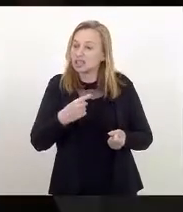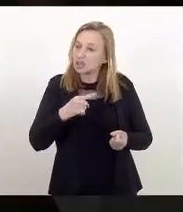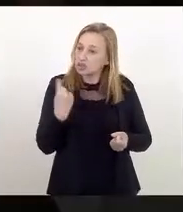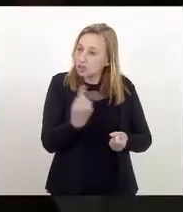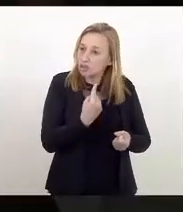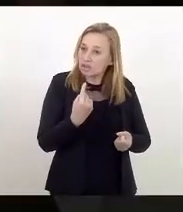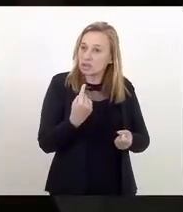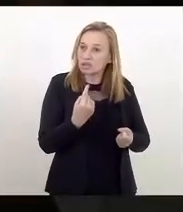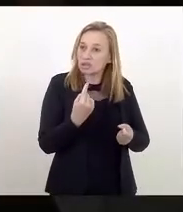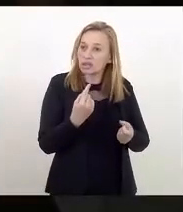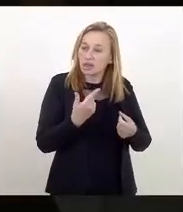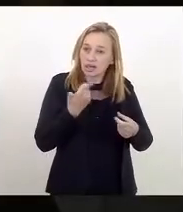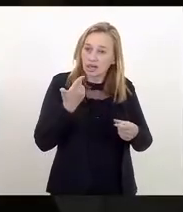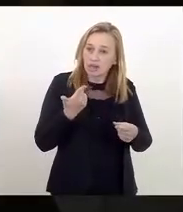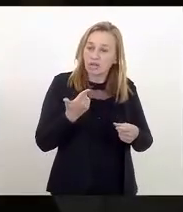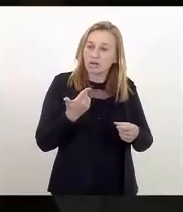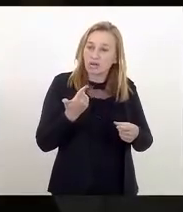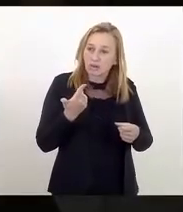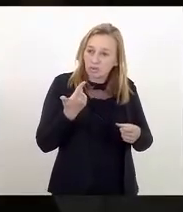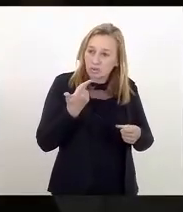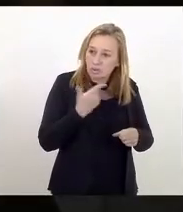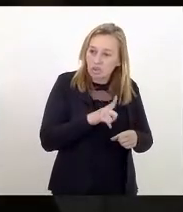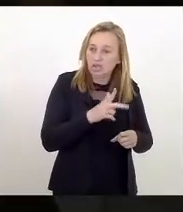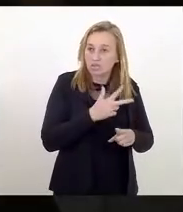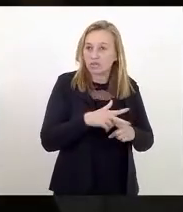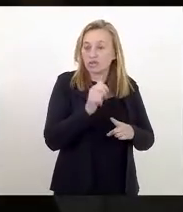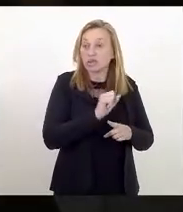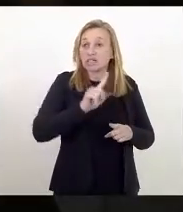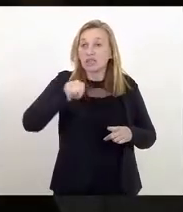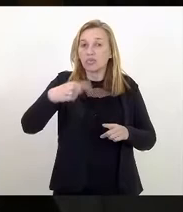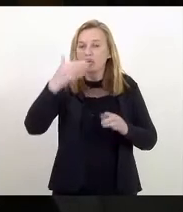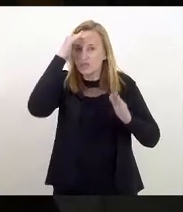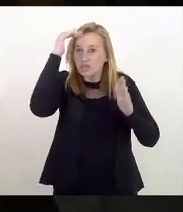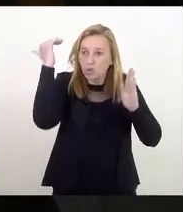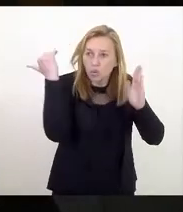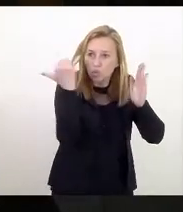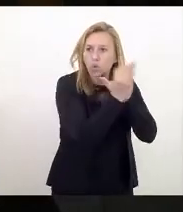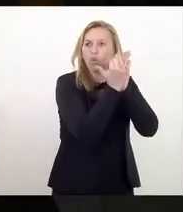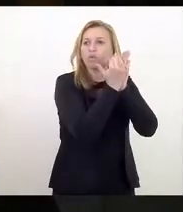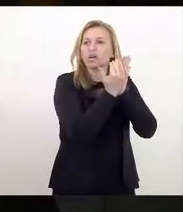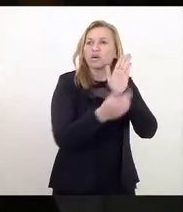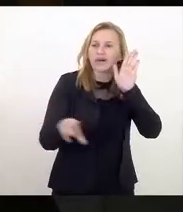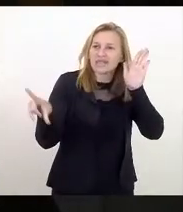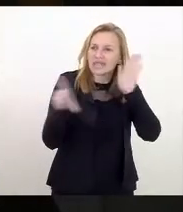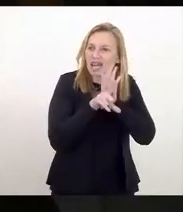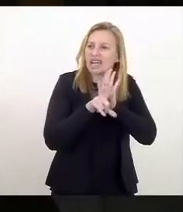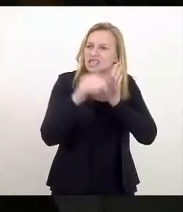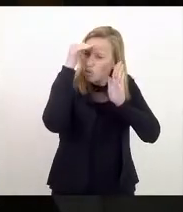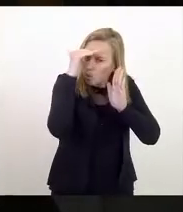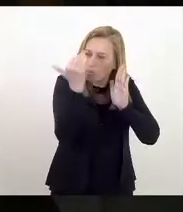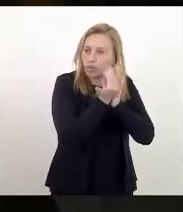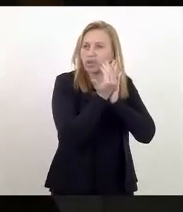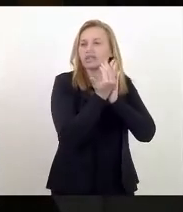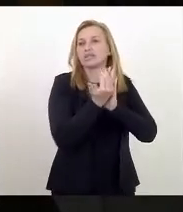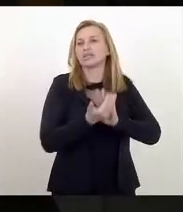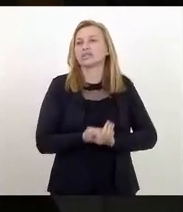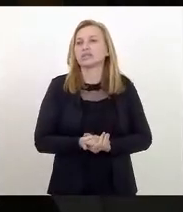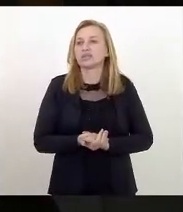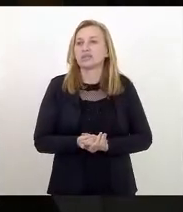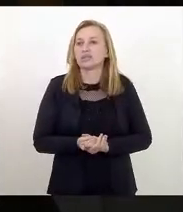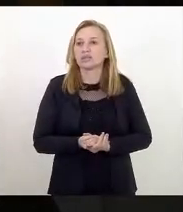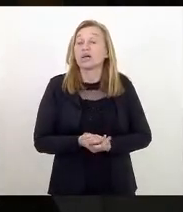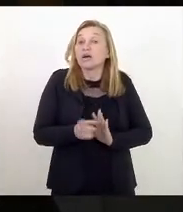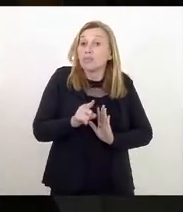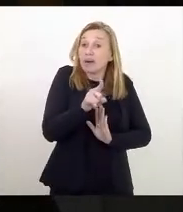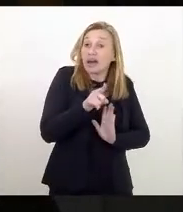depois, nós vamos fazer o cumpra-se para essa lei ser cumprida, para esses